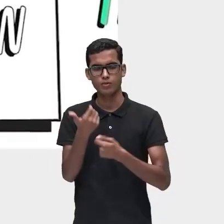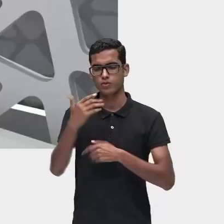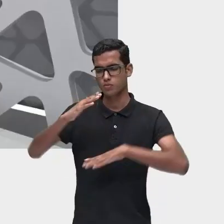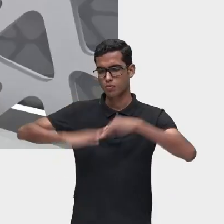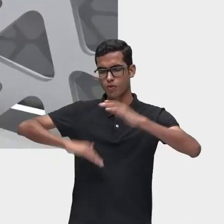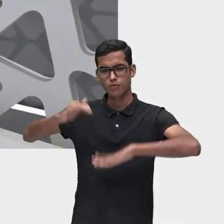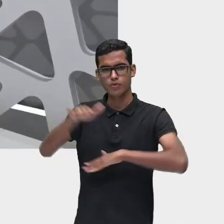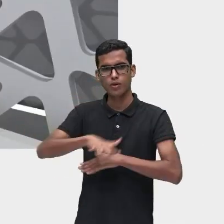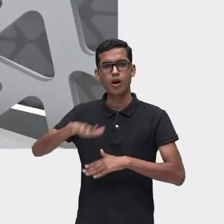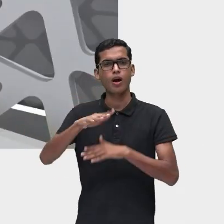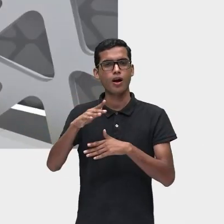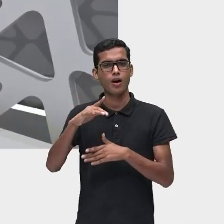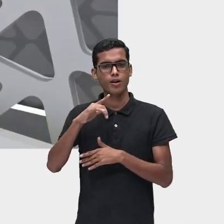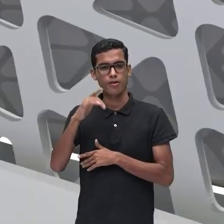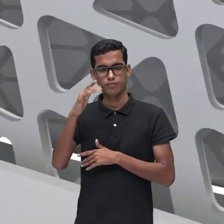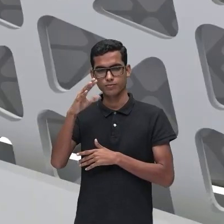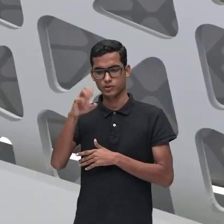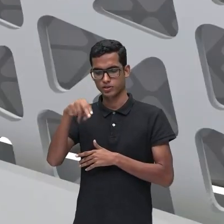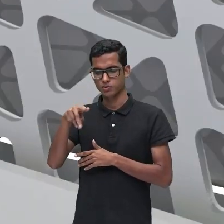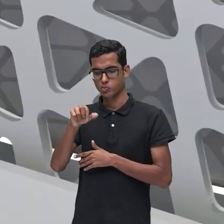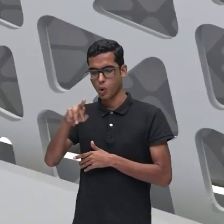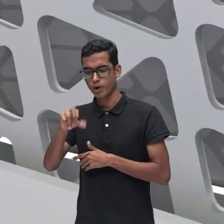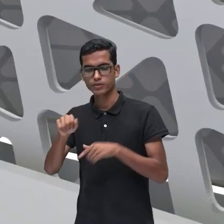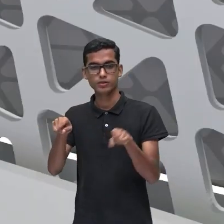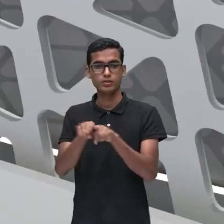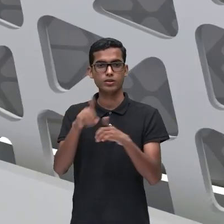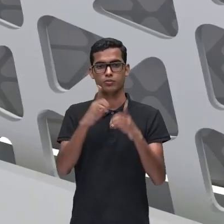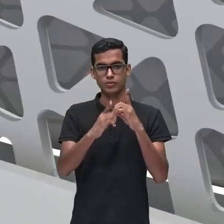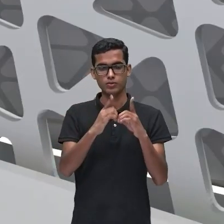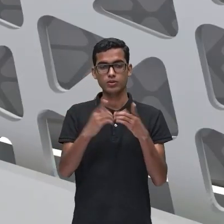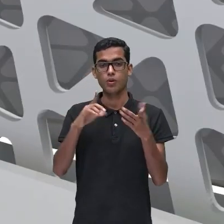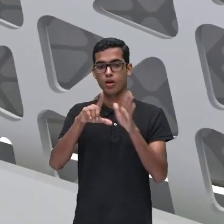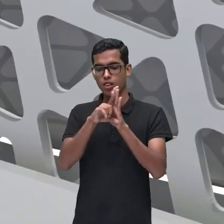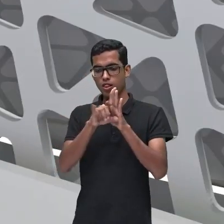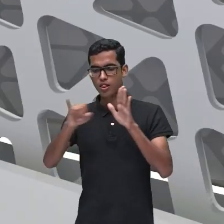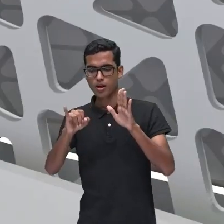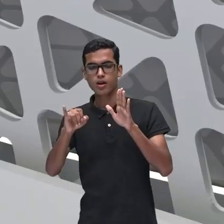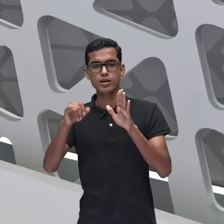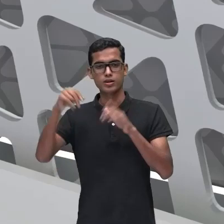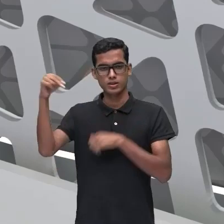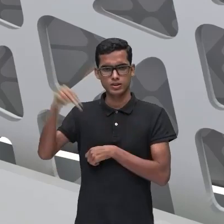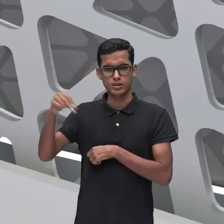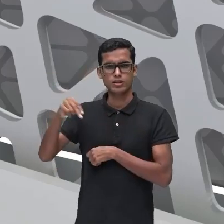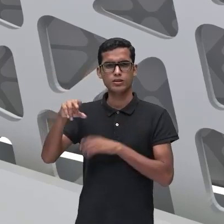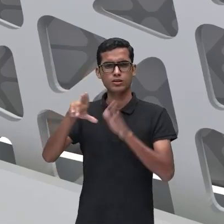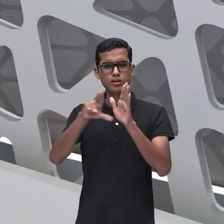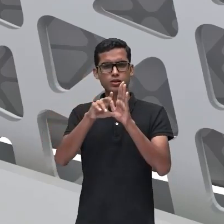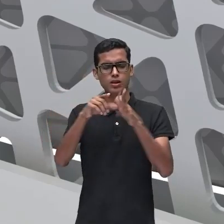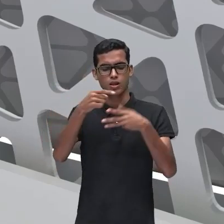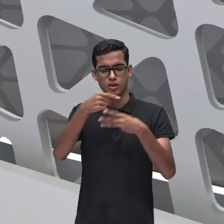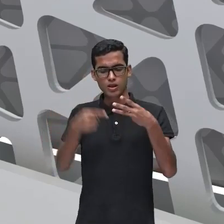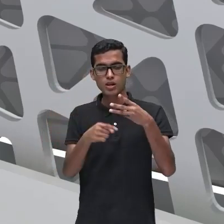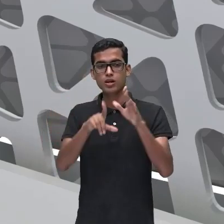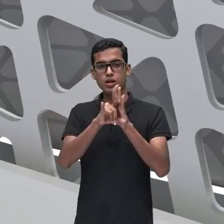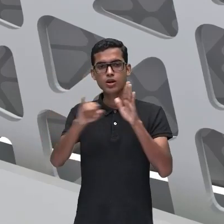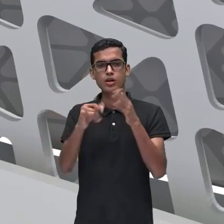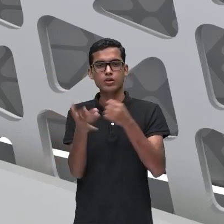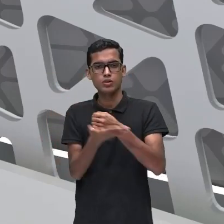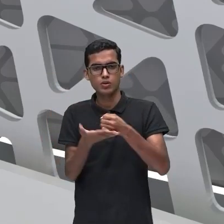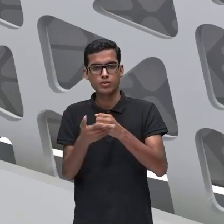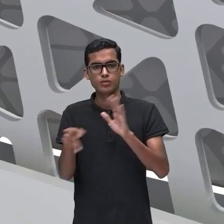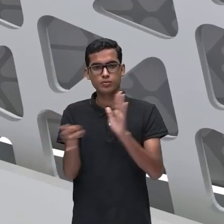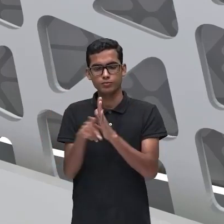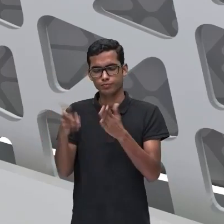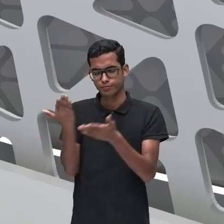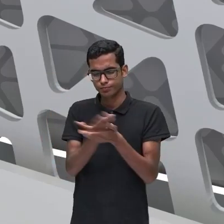dinâmica. Muito bem, as leis de Newton, elas são as leis que dão diretrizes para o estudo da mecânica.